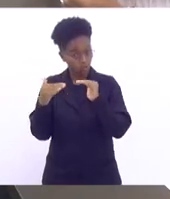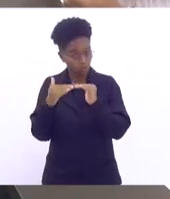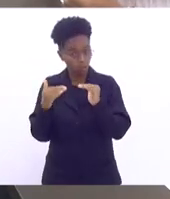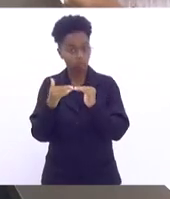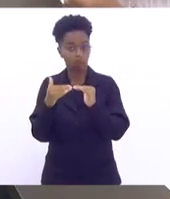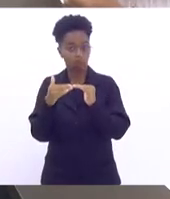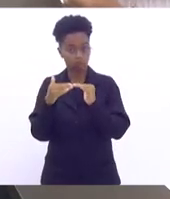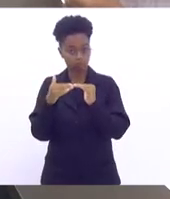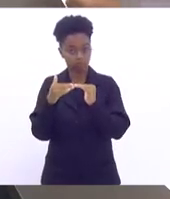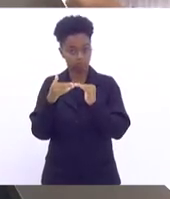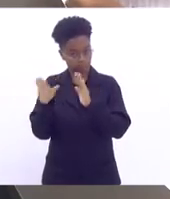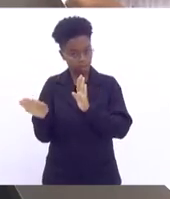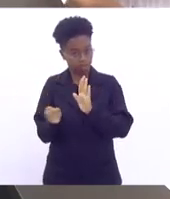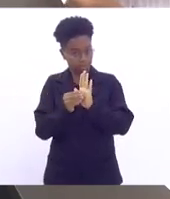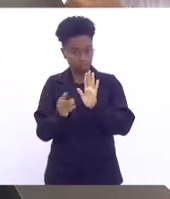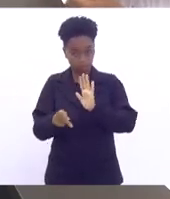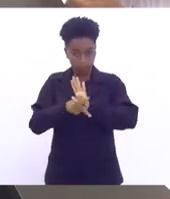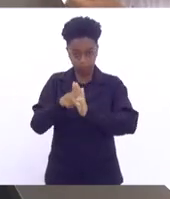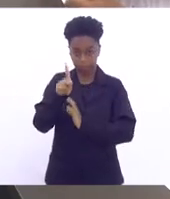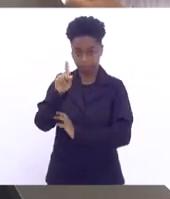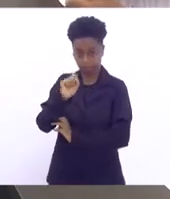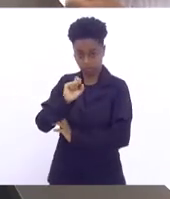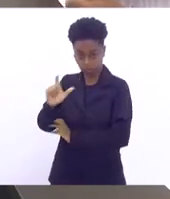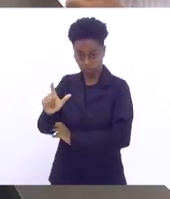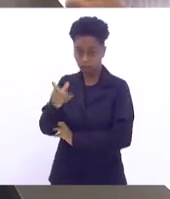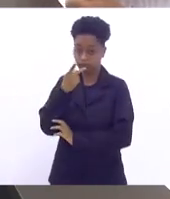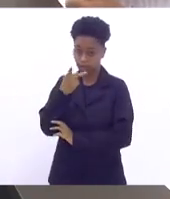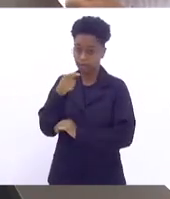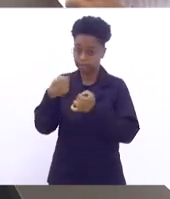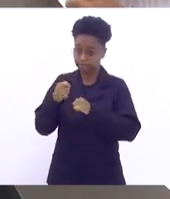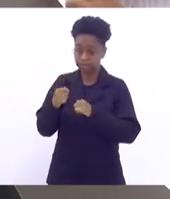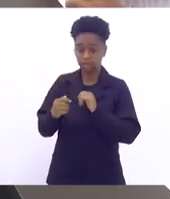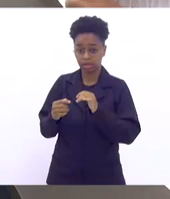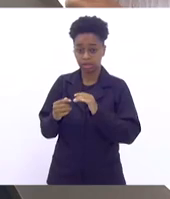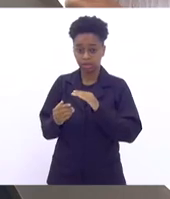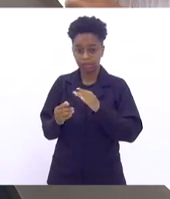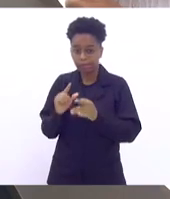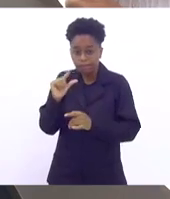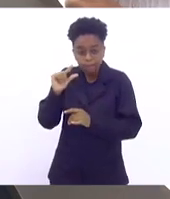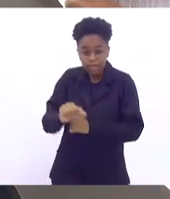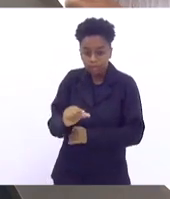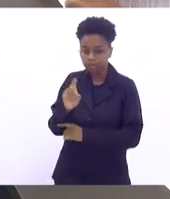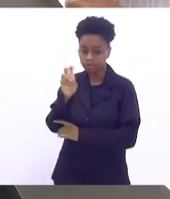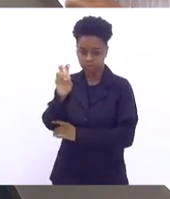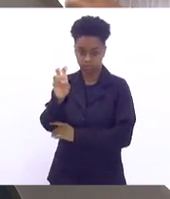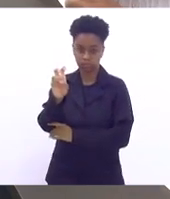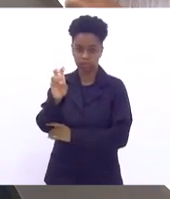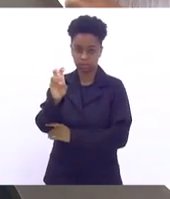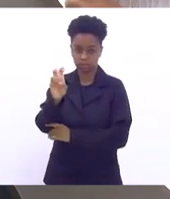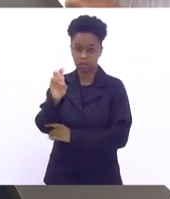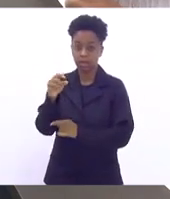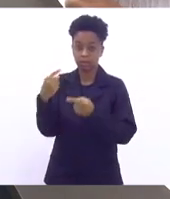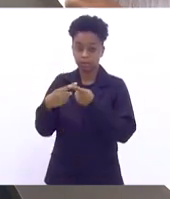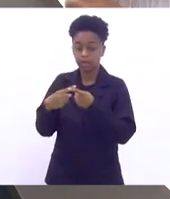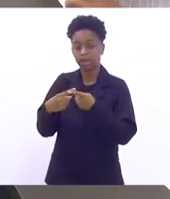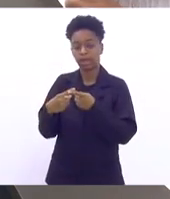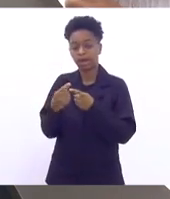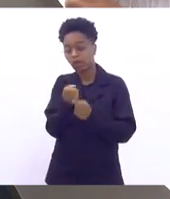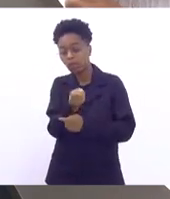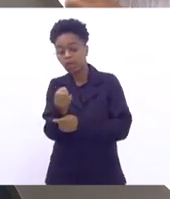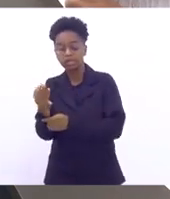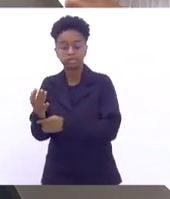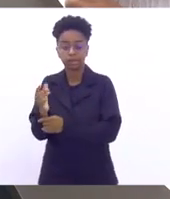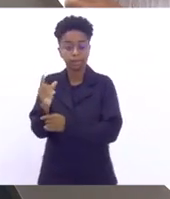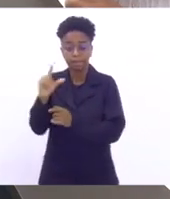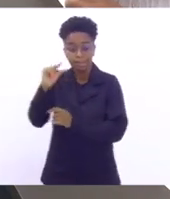com a emenda do PSOL de C5 porque no mínimo o número mínimo de uma comissão permanente e